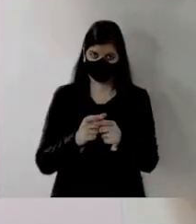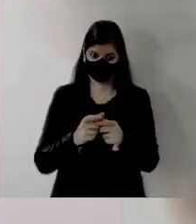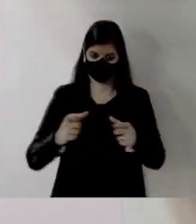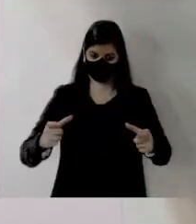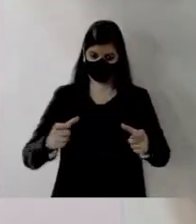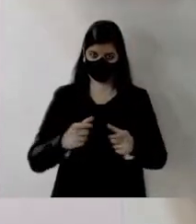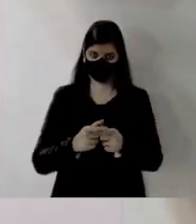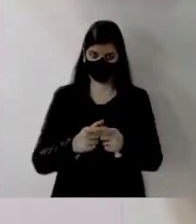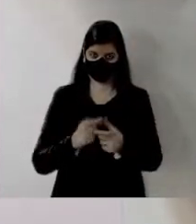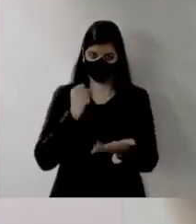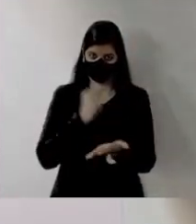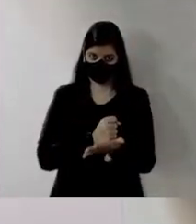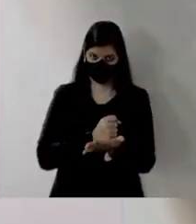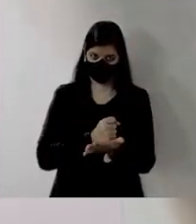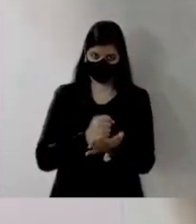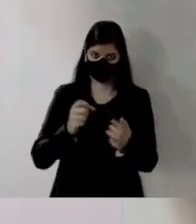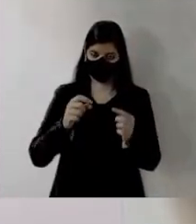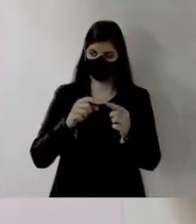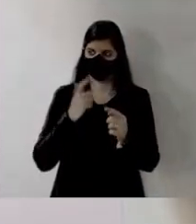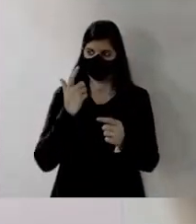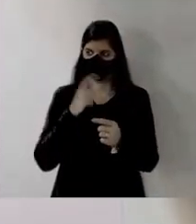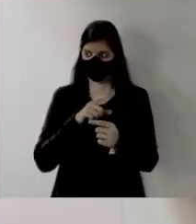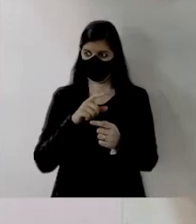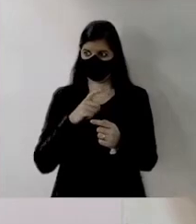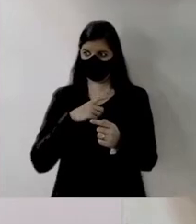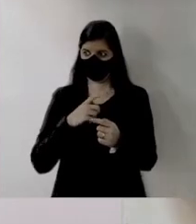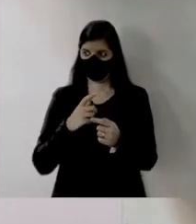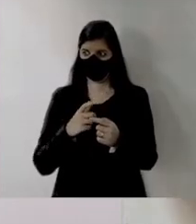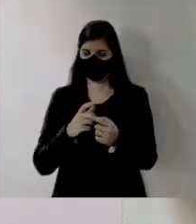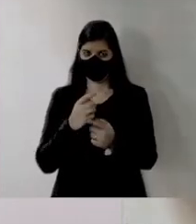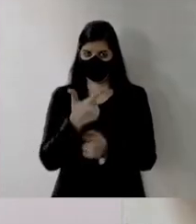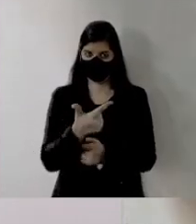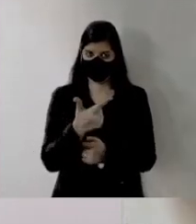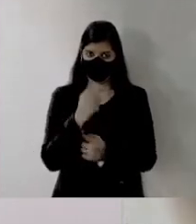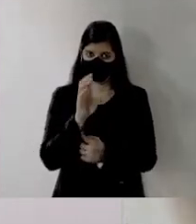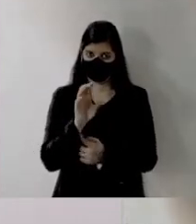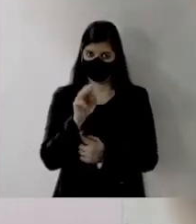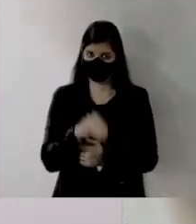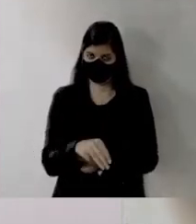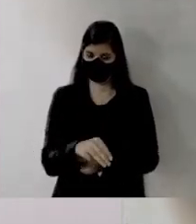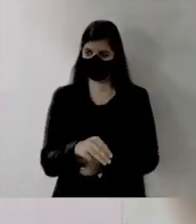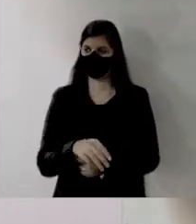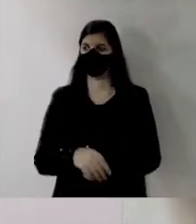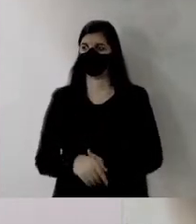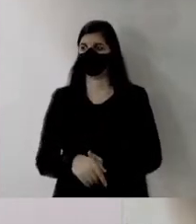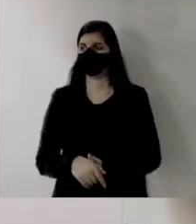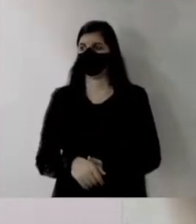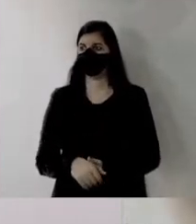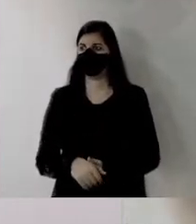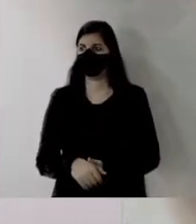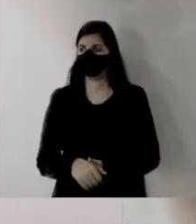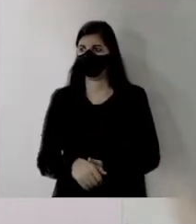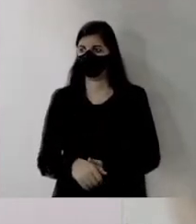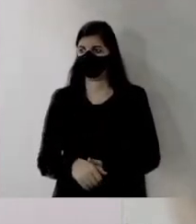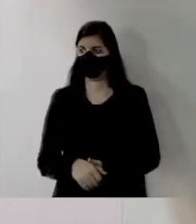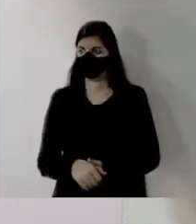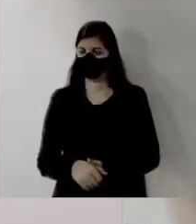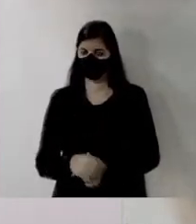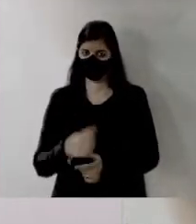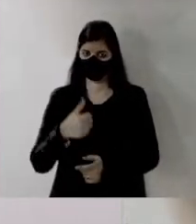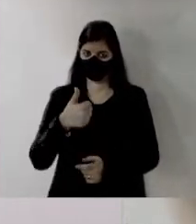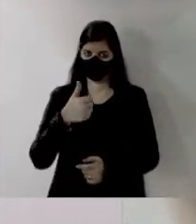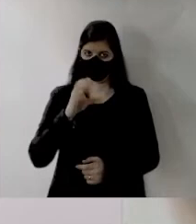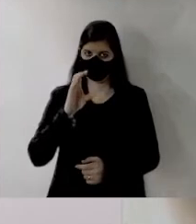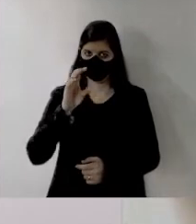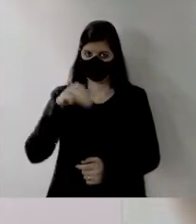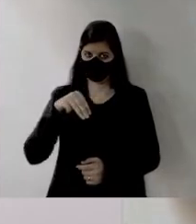dessas marcações, a gente vai colocar um segmento de 2 centímetros. Então, a gente vai marcar 1 centímetro para